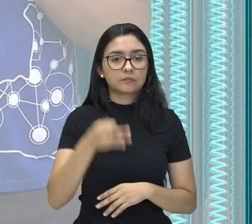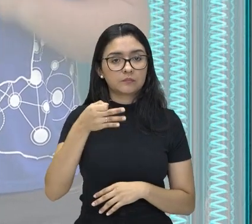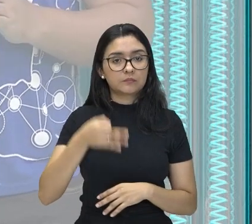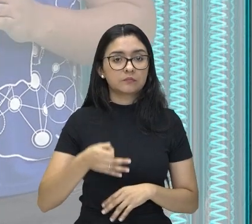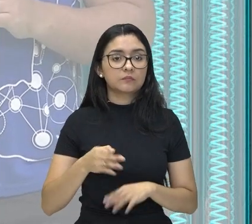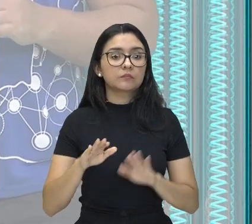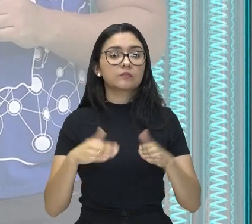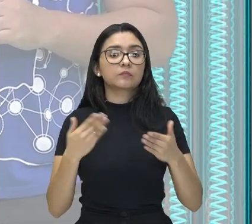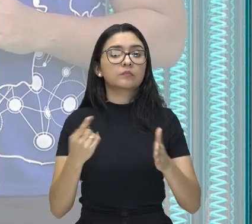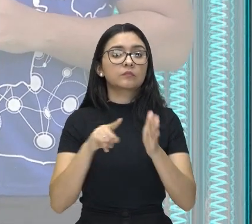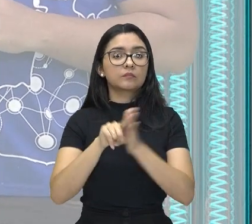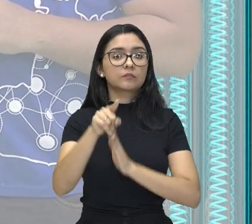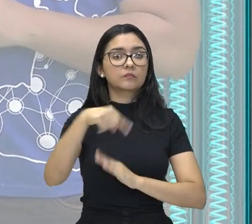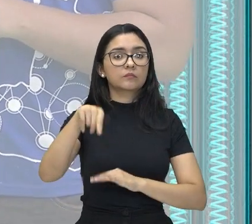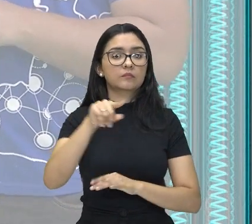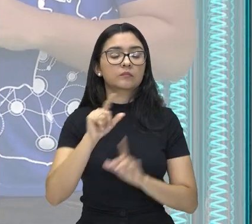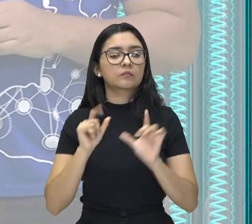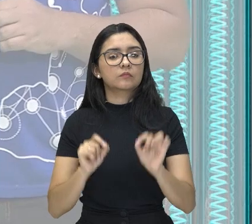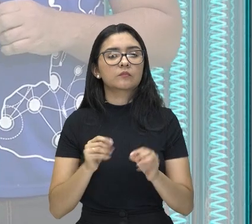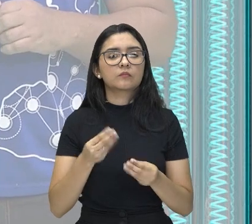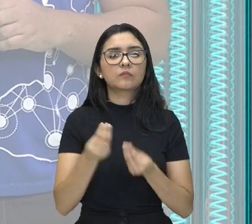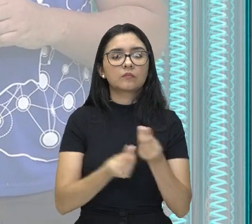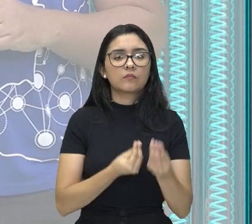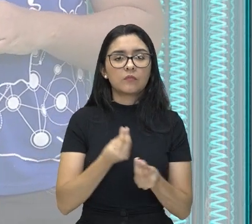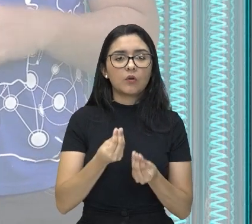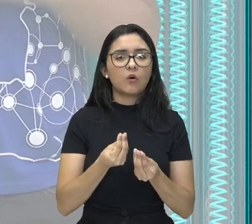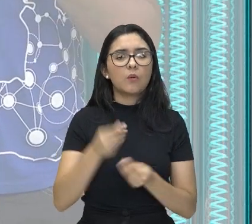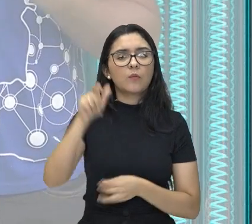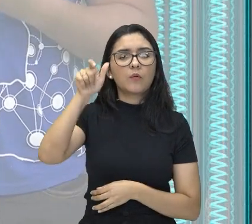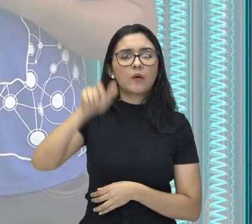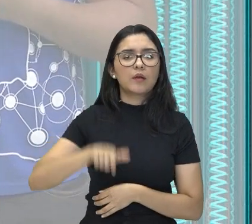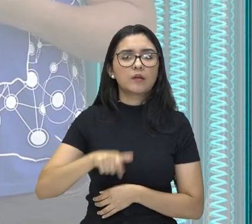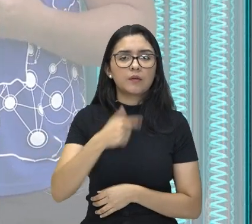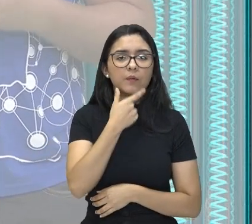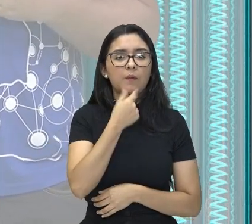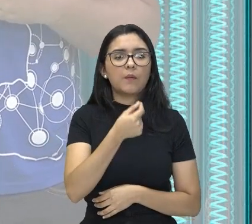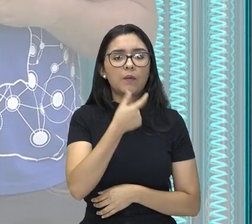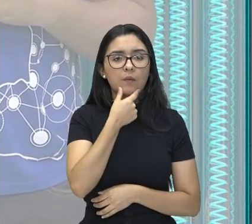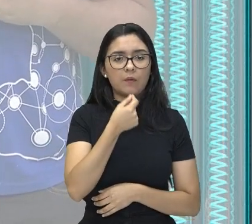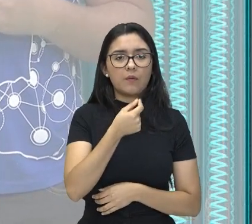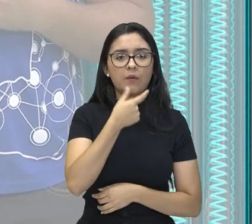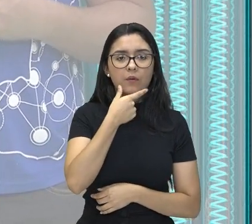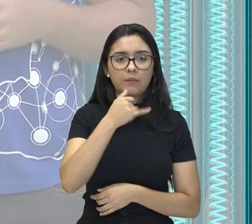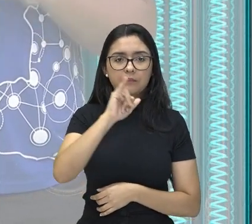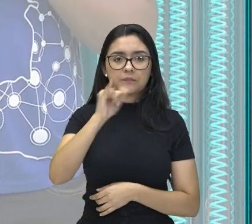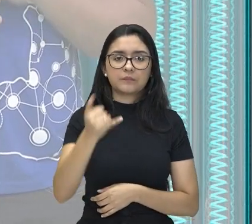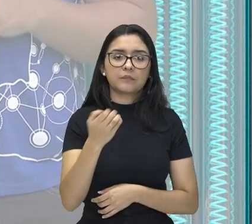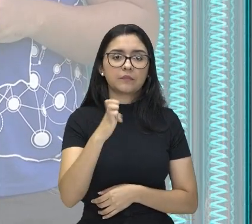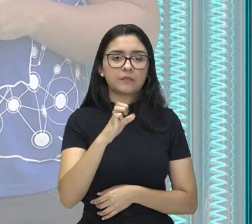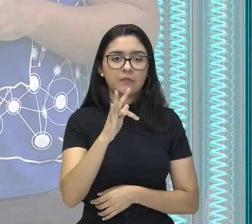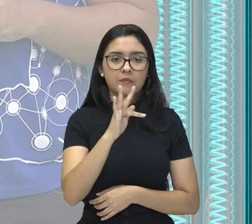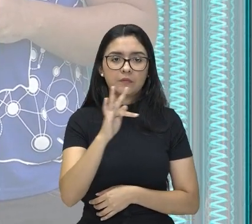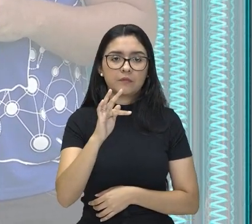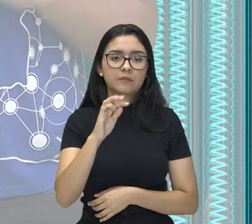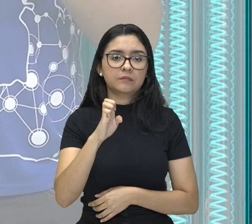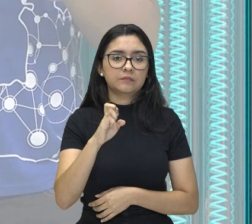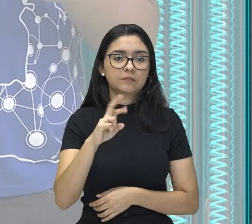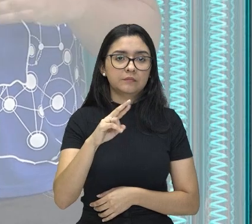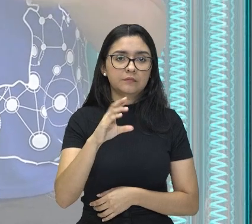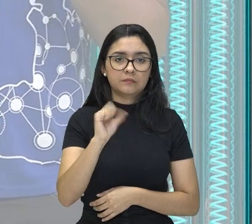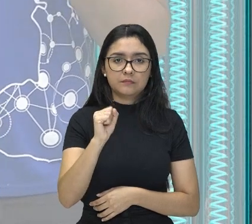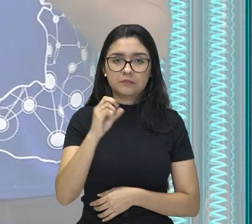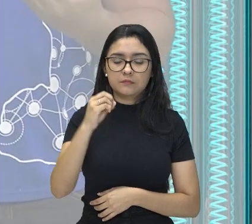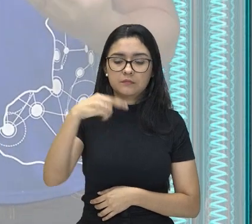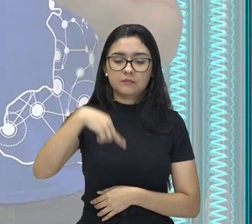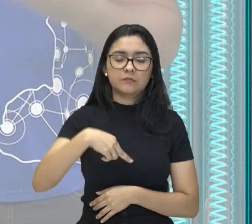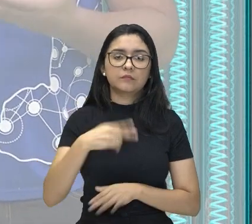eu questiono vocês, como o nosso personagem, como o Jefferson, inicia a sua fala, como